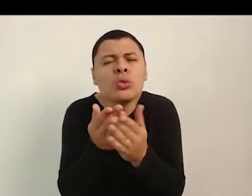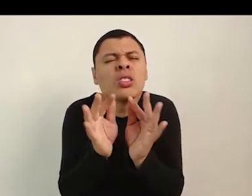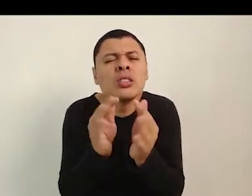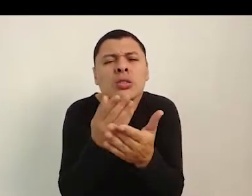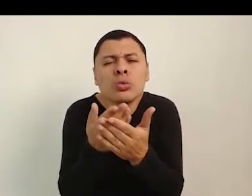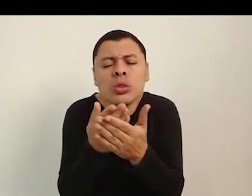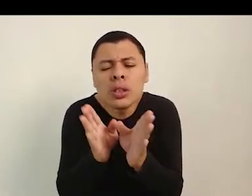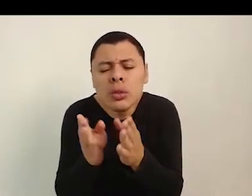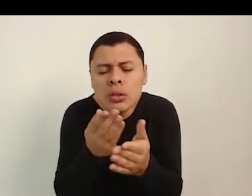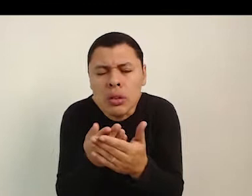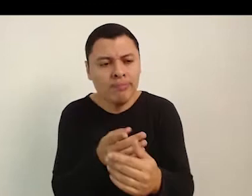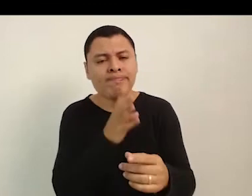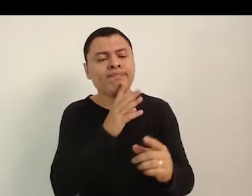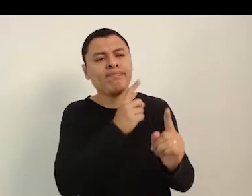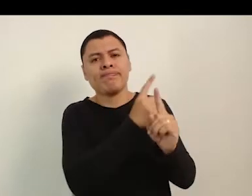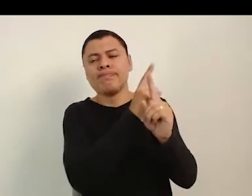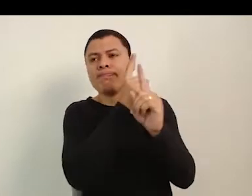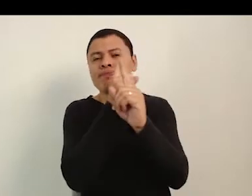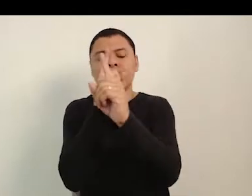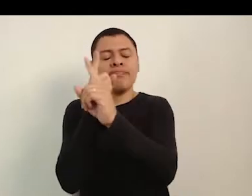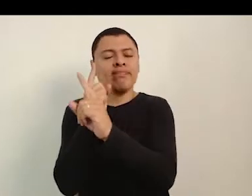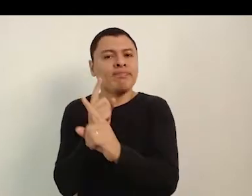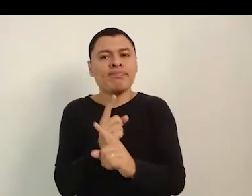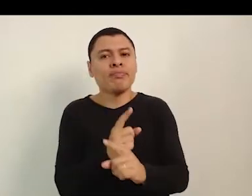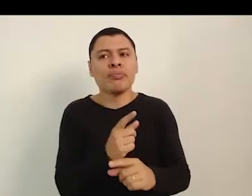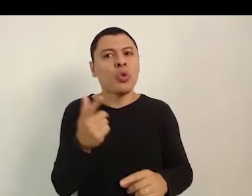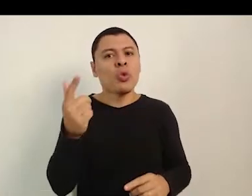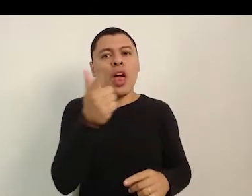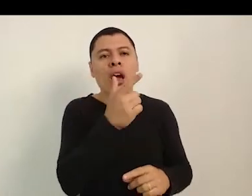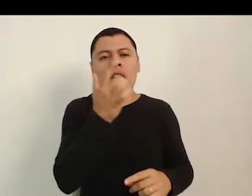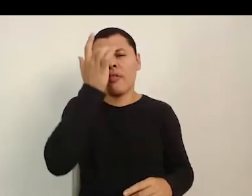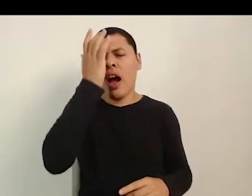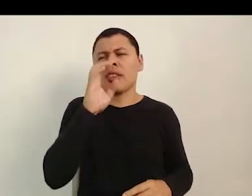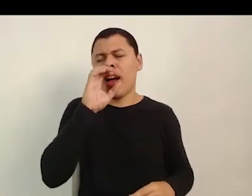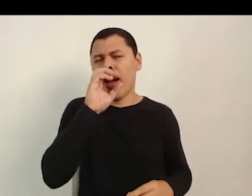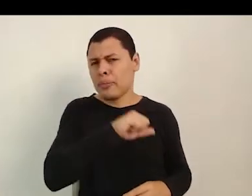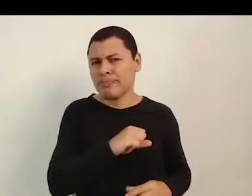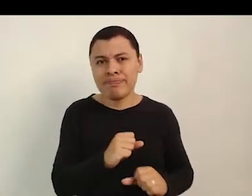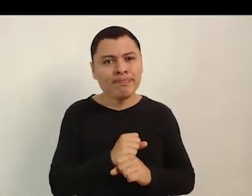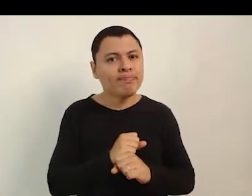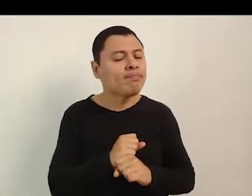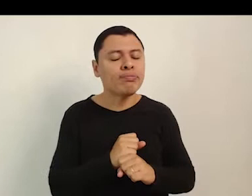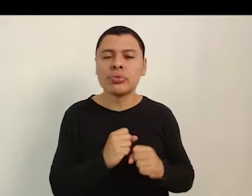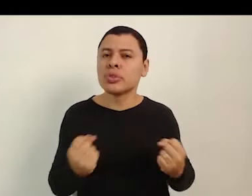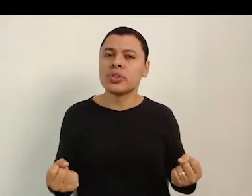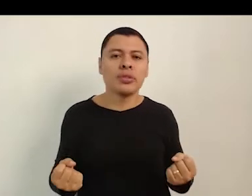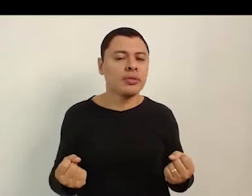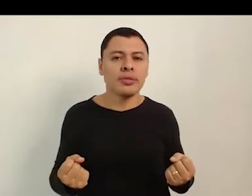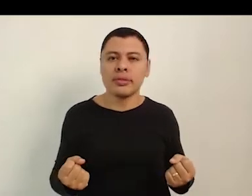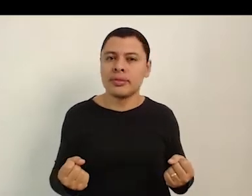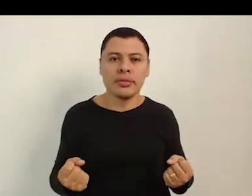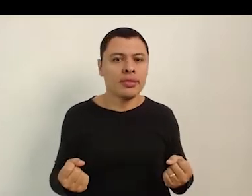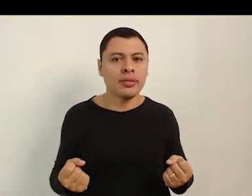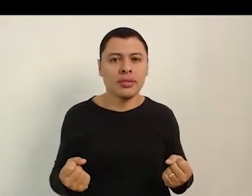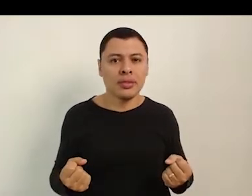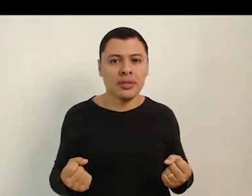já perceber e comprovar que não existe solução mágica para se fazer algo acessível. O que se existe